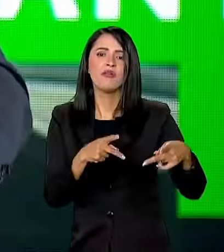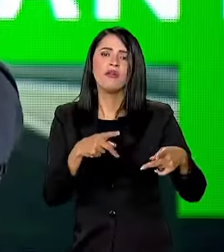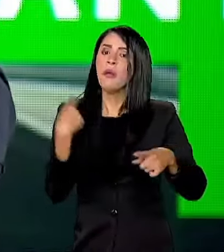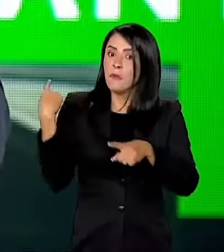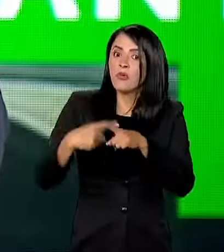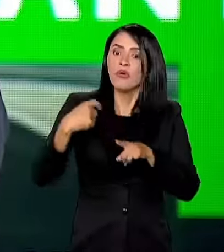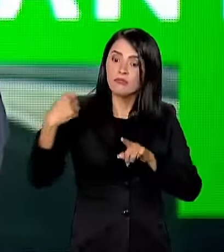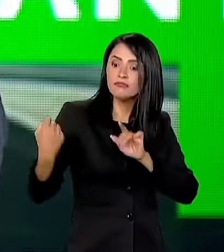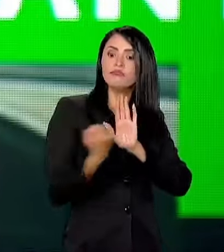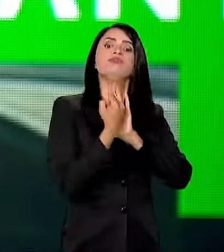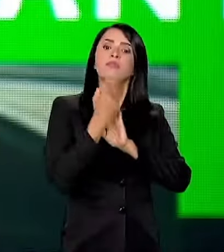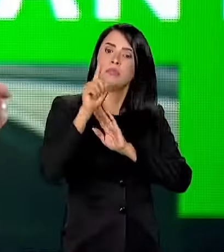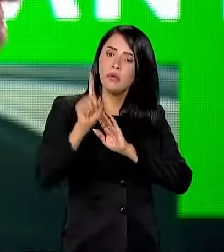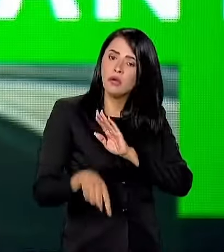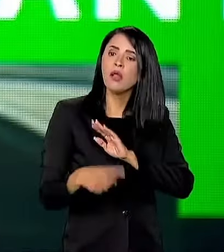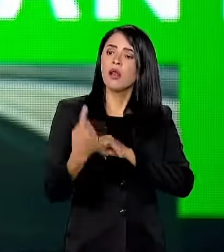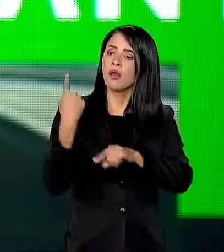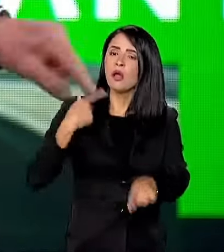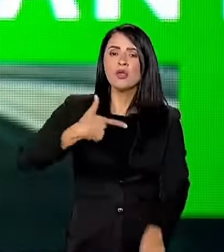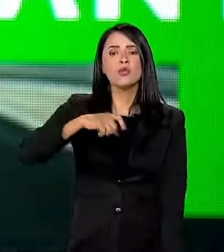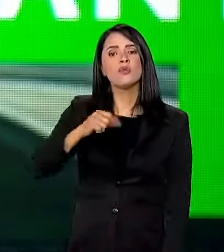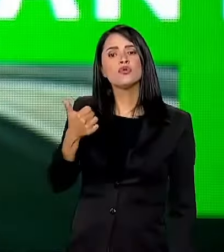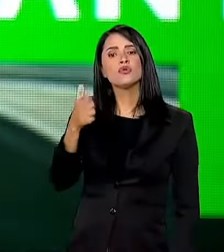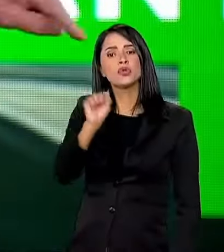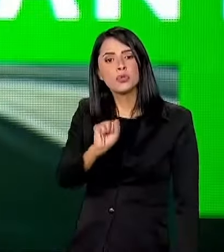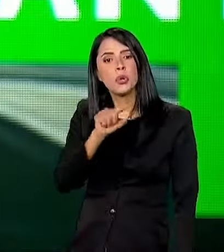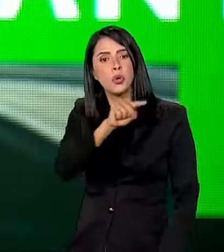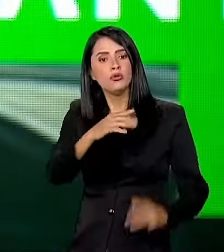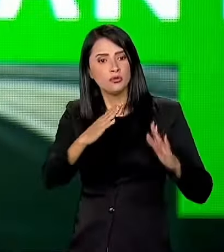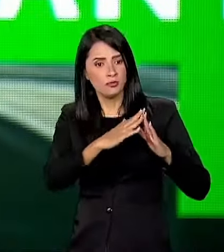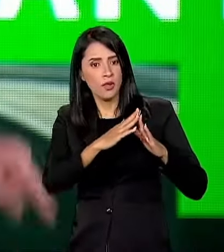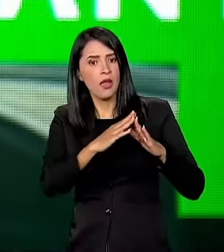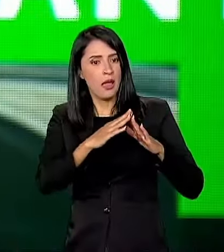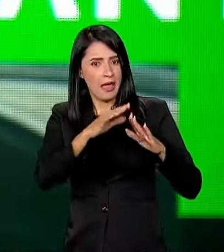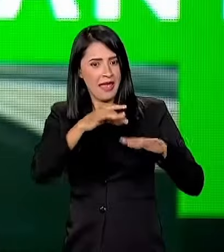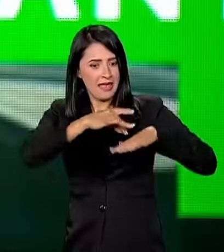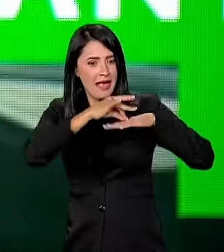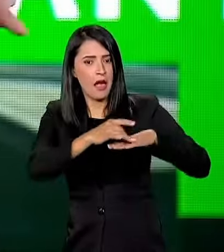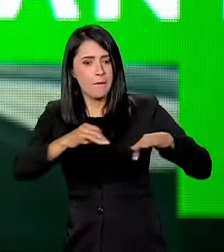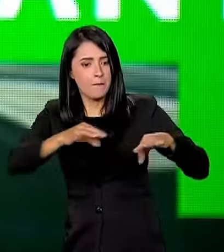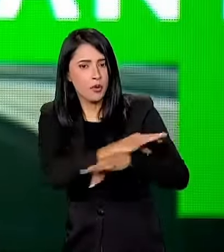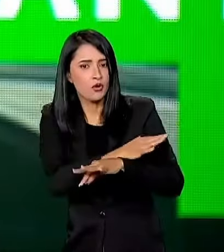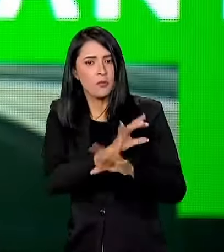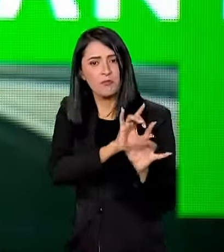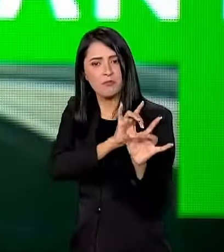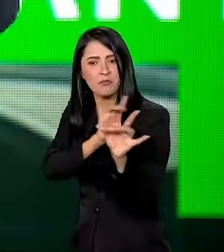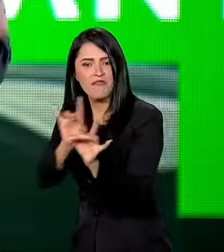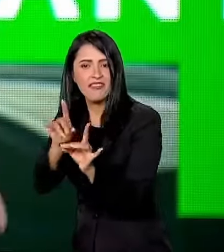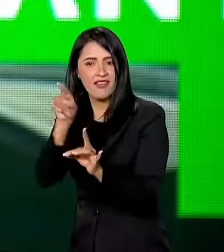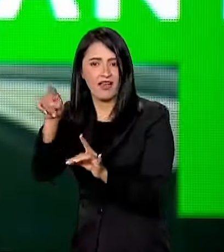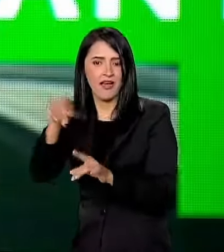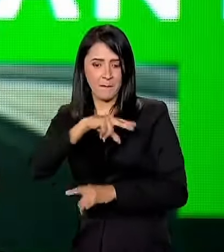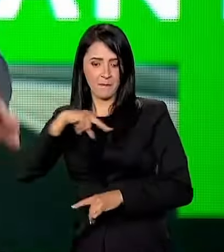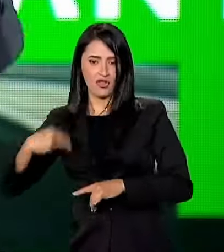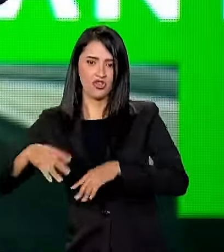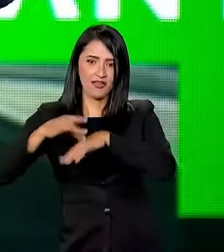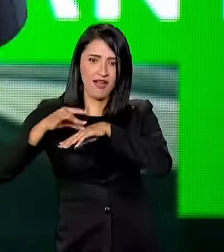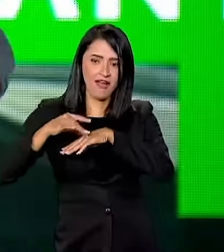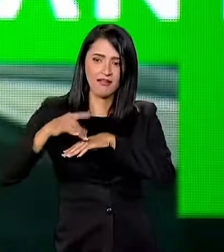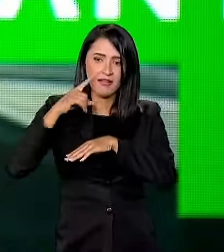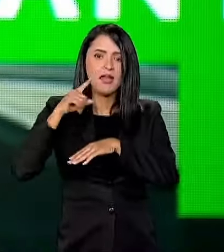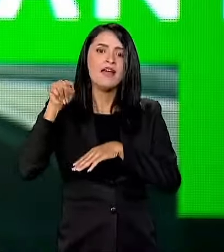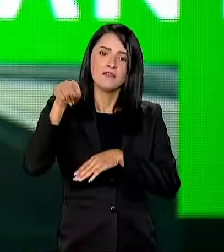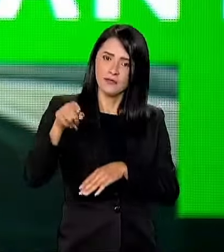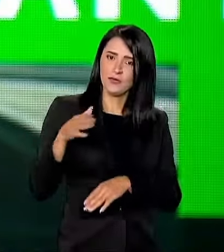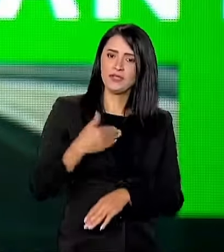Desde 2018, que esse frigorífico tinha ficado pronto para vender carne para a China. Você estava lá, governador? Foi no